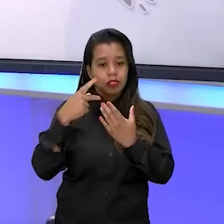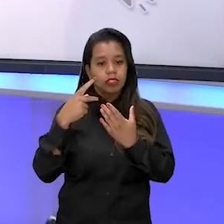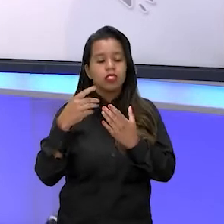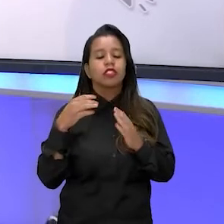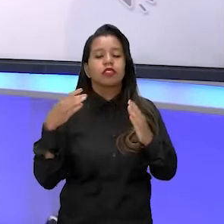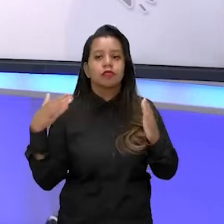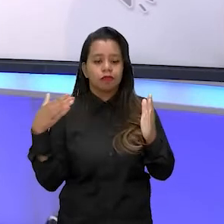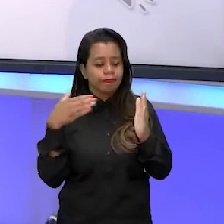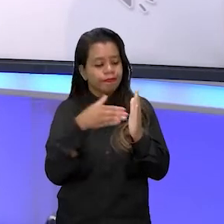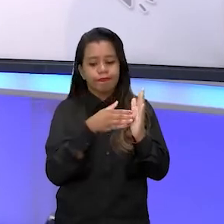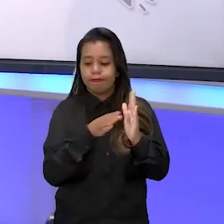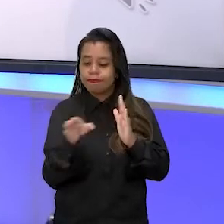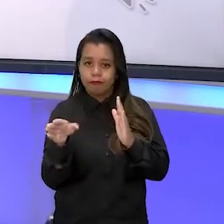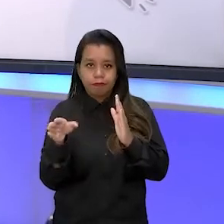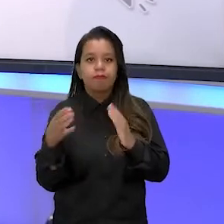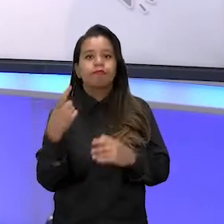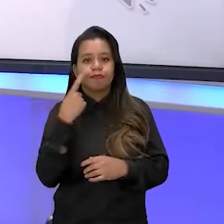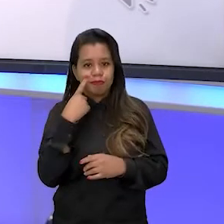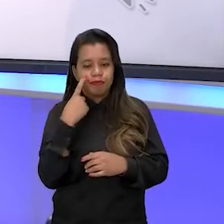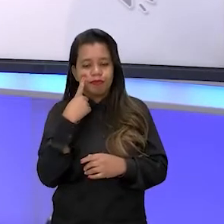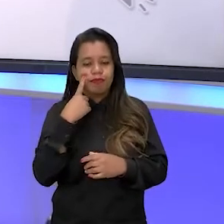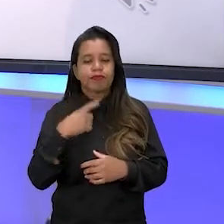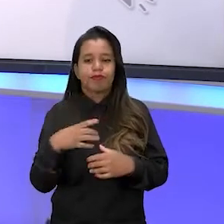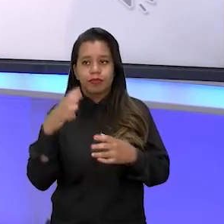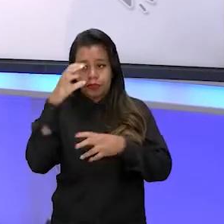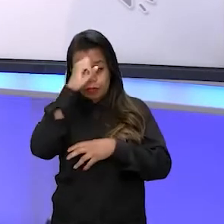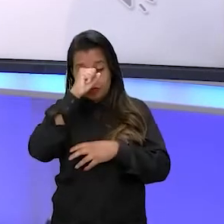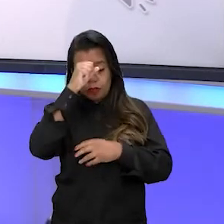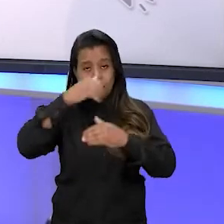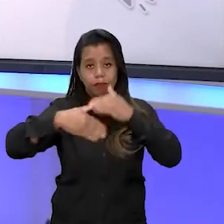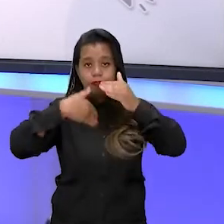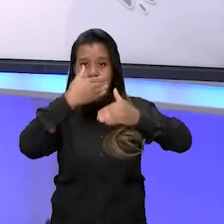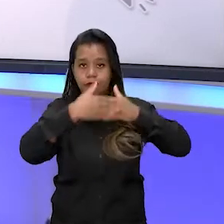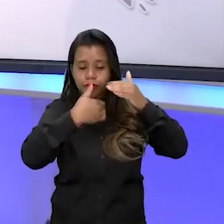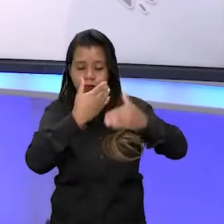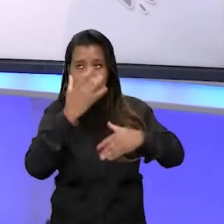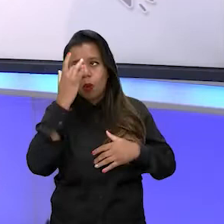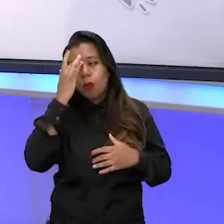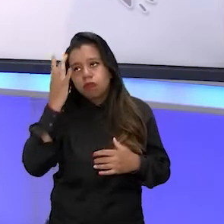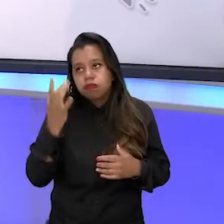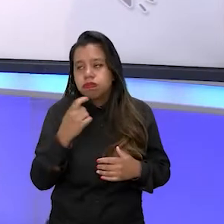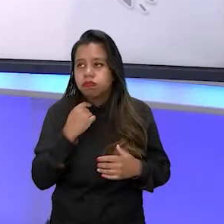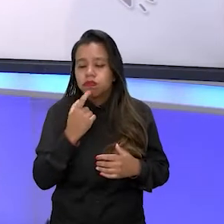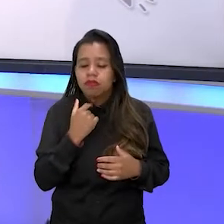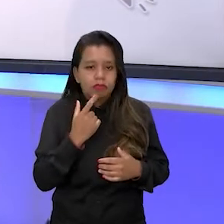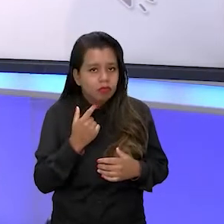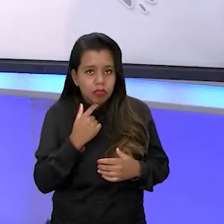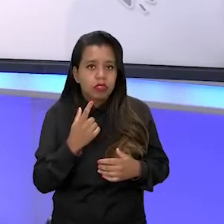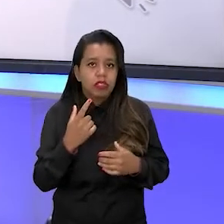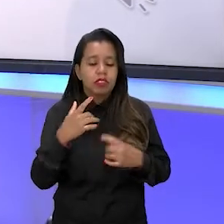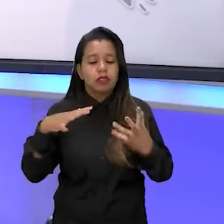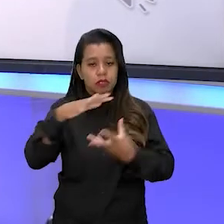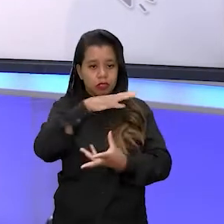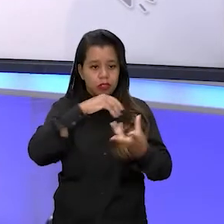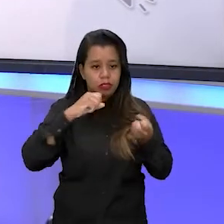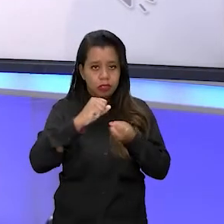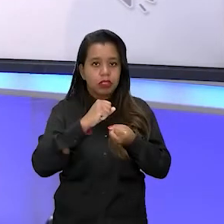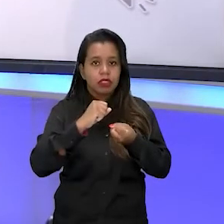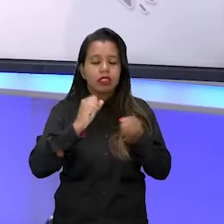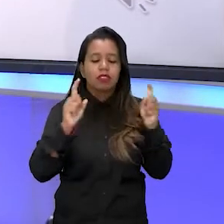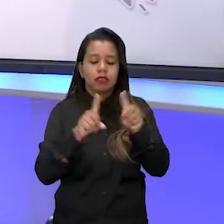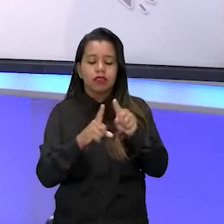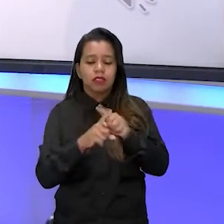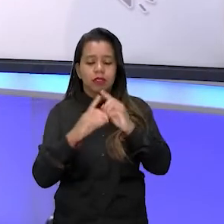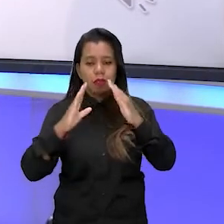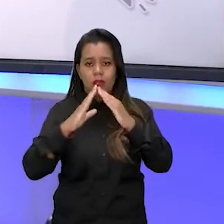e aumentar a eficiência dele. Caso a gente não consiga, há outros mecanismos também da gente deixar uma casa mais sustentável, pensando, por